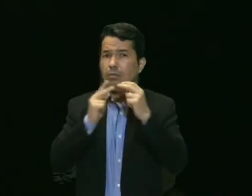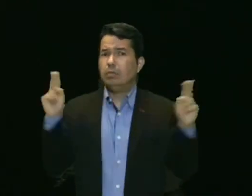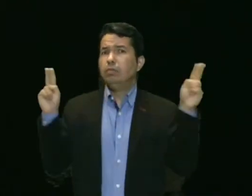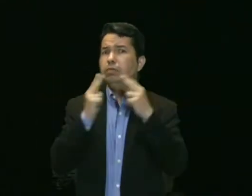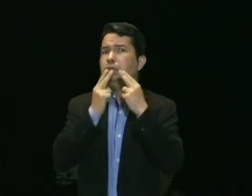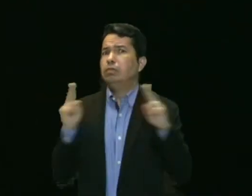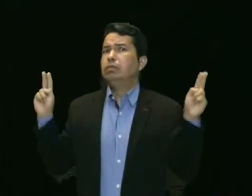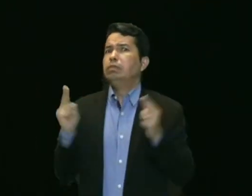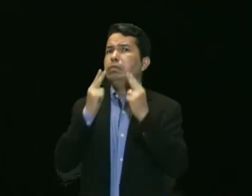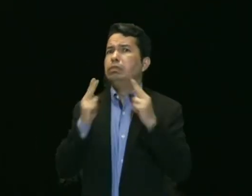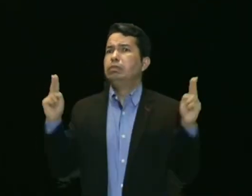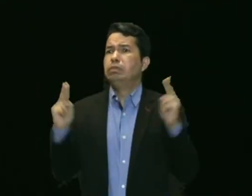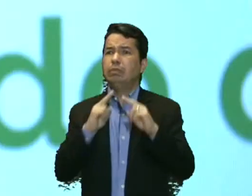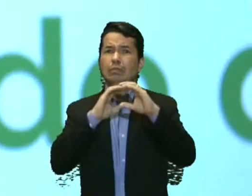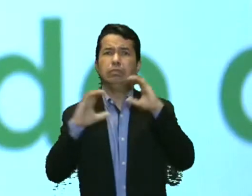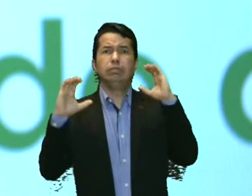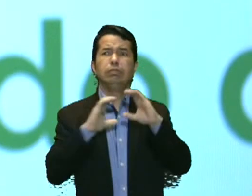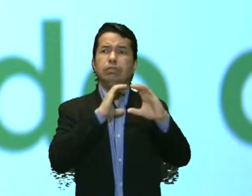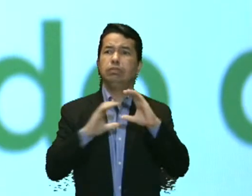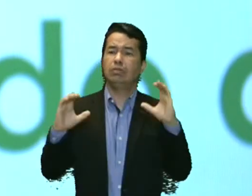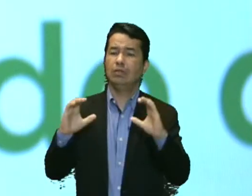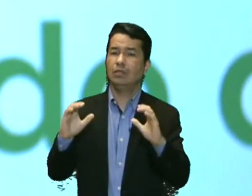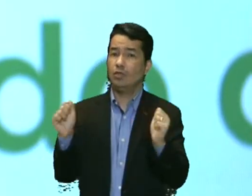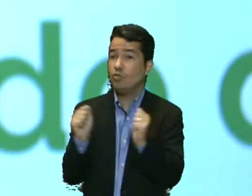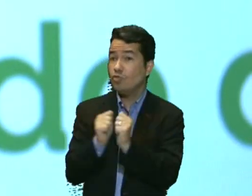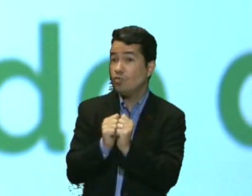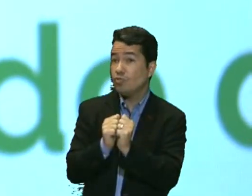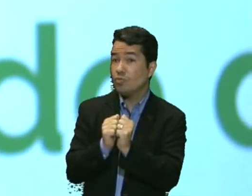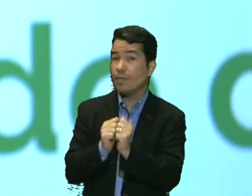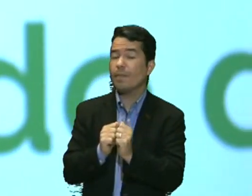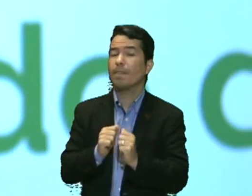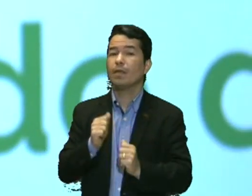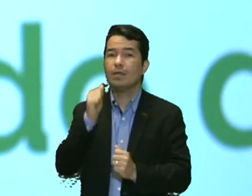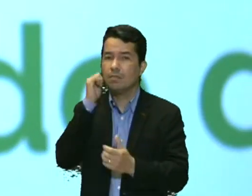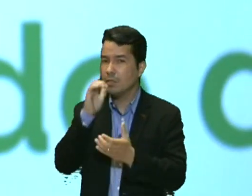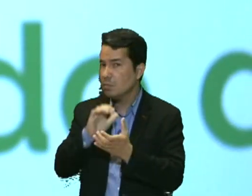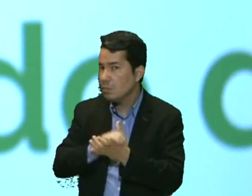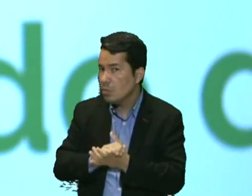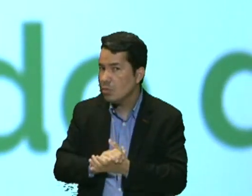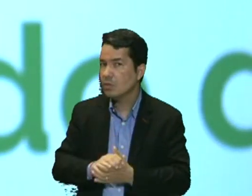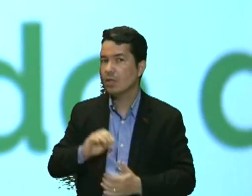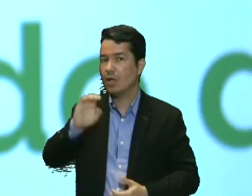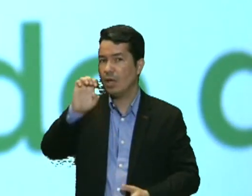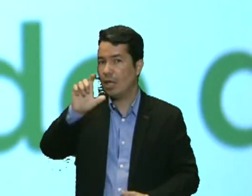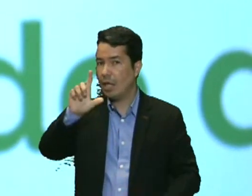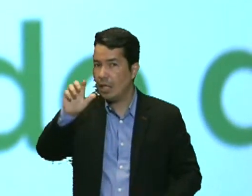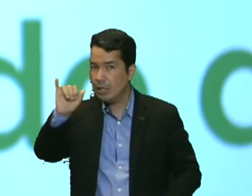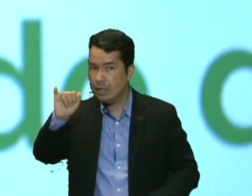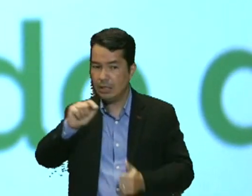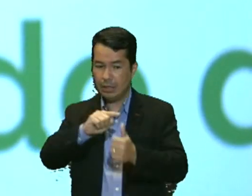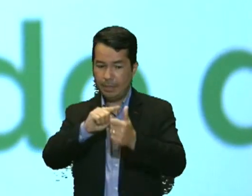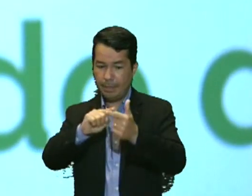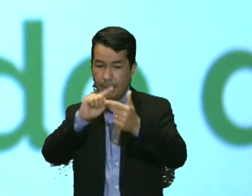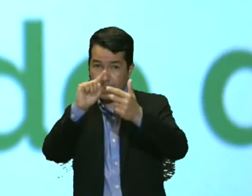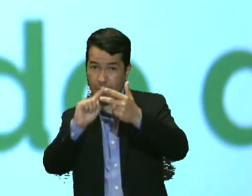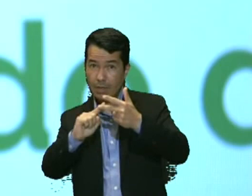Aí juntou ela, a Eli que estava junto, a Cleide que estava junto, e começaram a cantar.